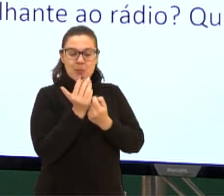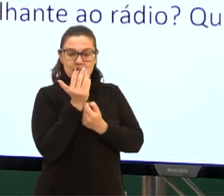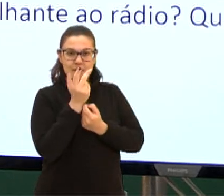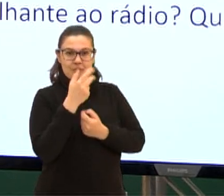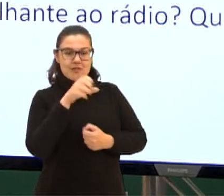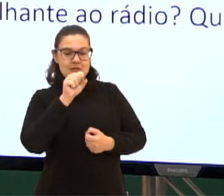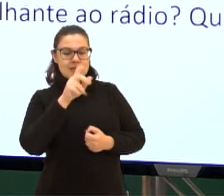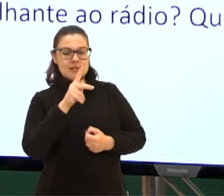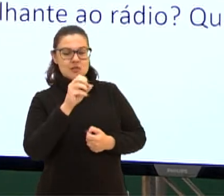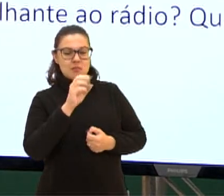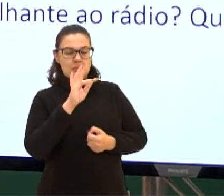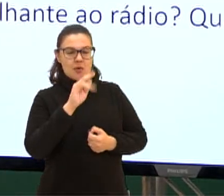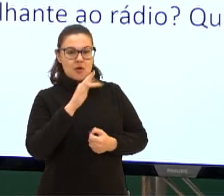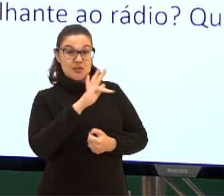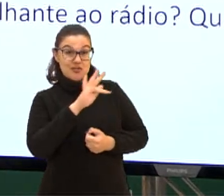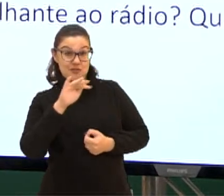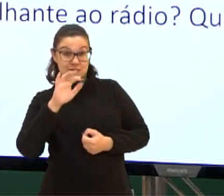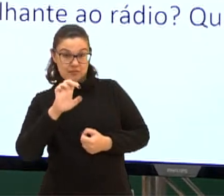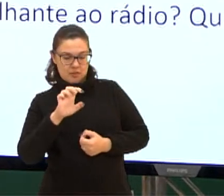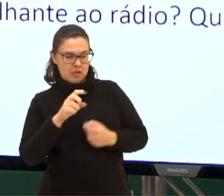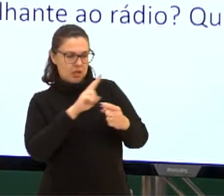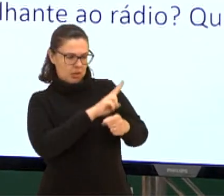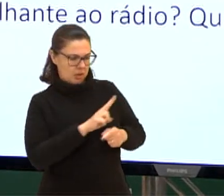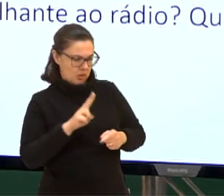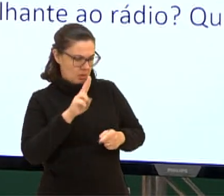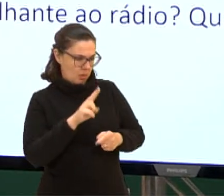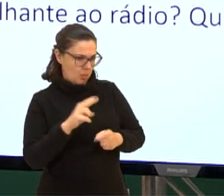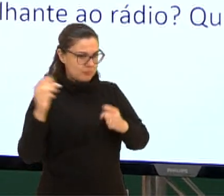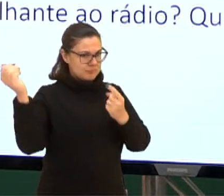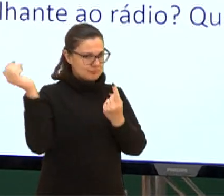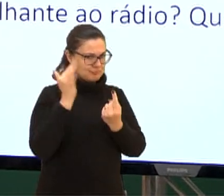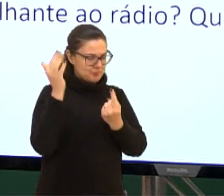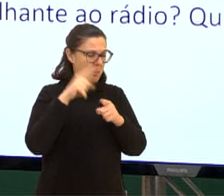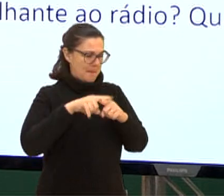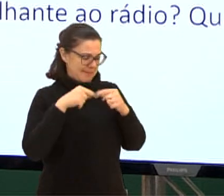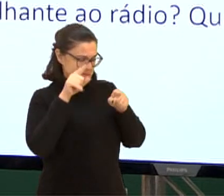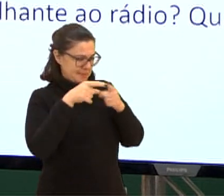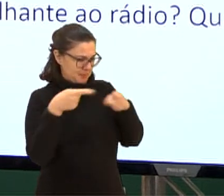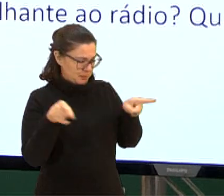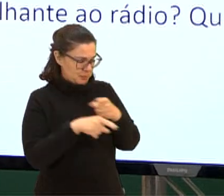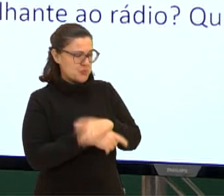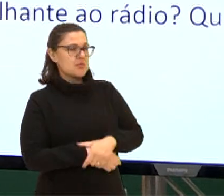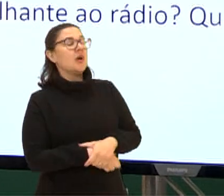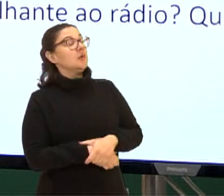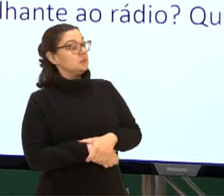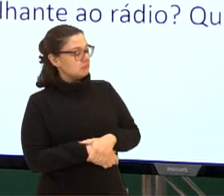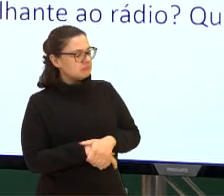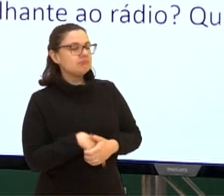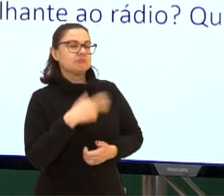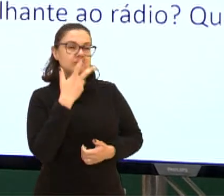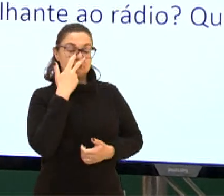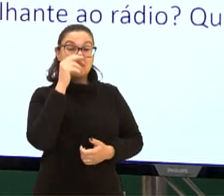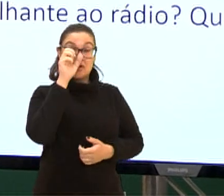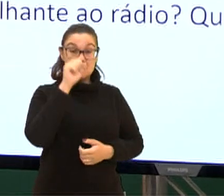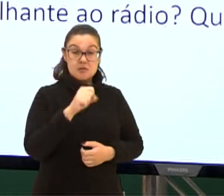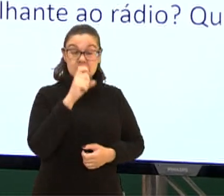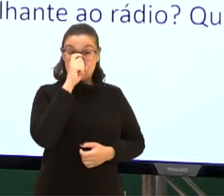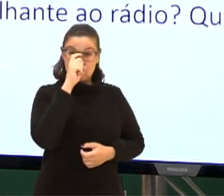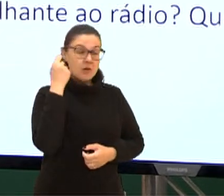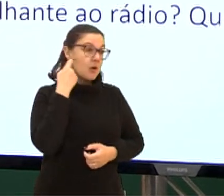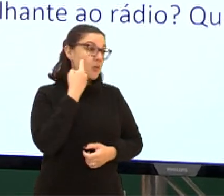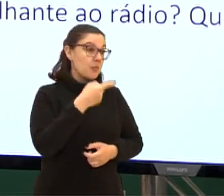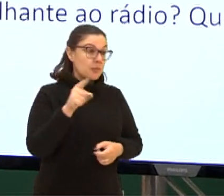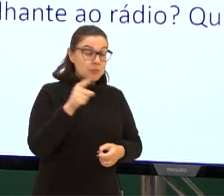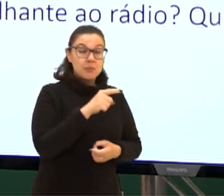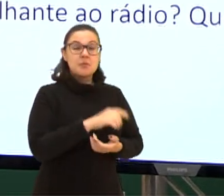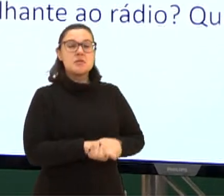Com certeza. Não é rádio, porque não utiliza as ondas de rádio, mas toca música, né? Então, é o serviço de streaming para escutar